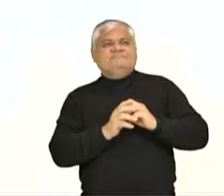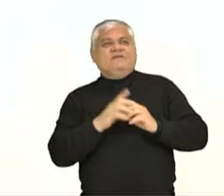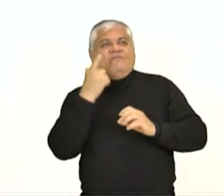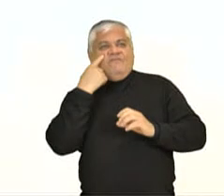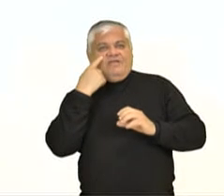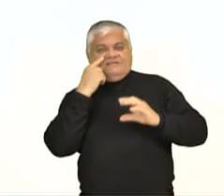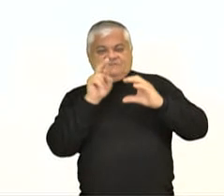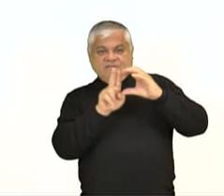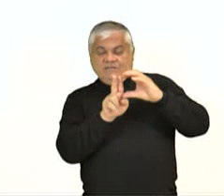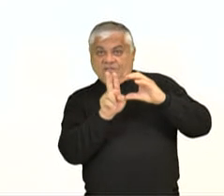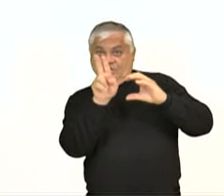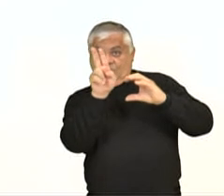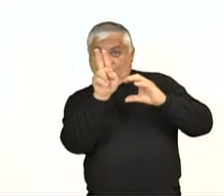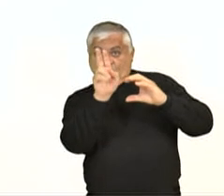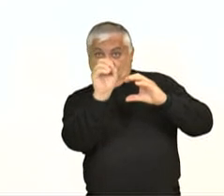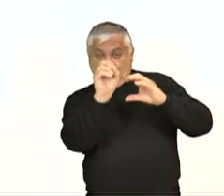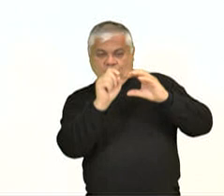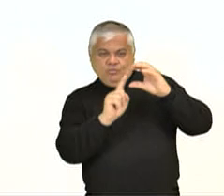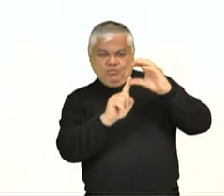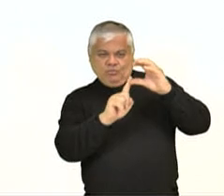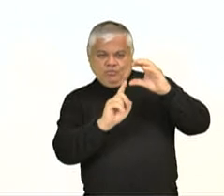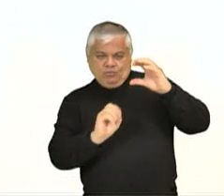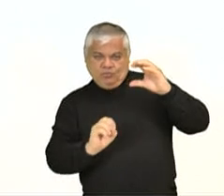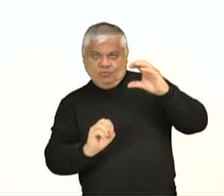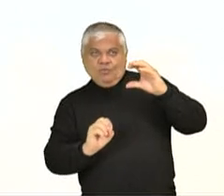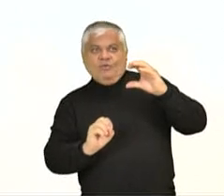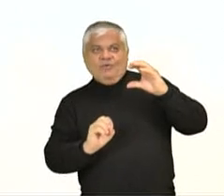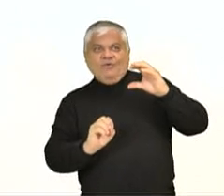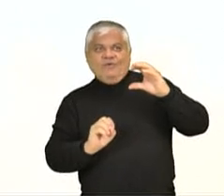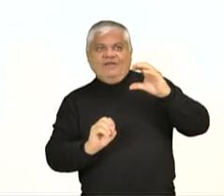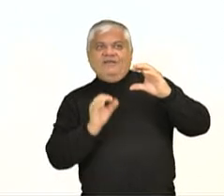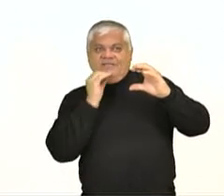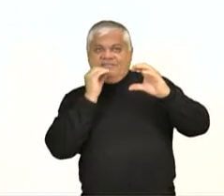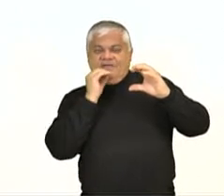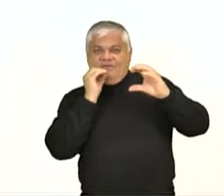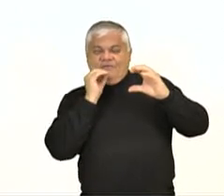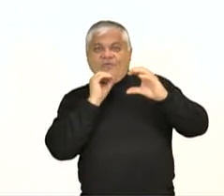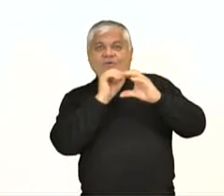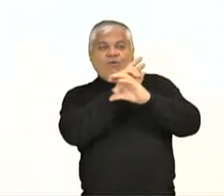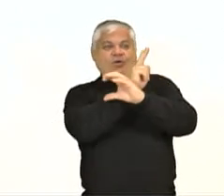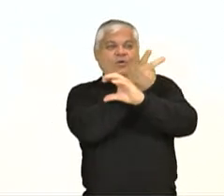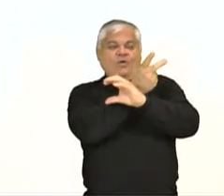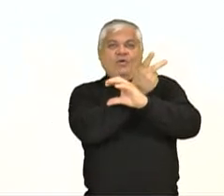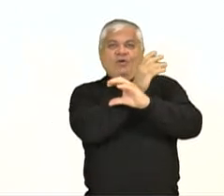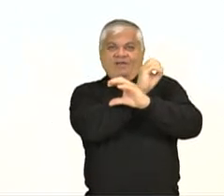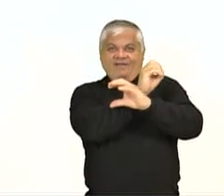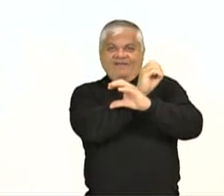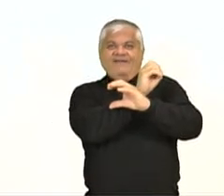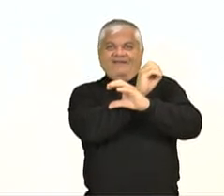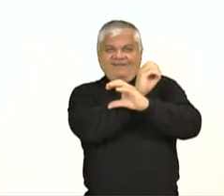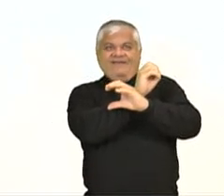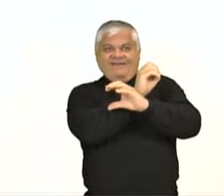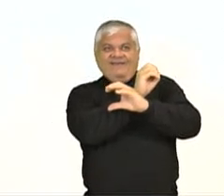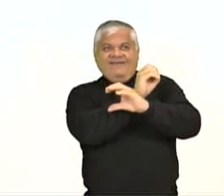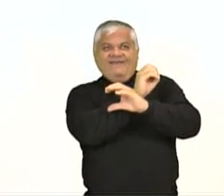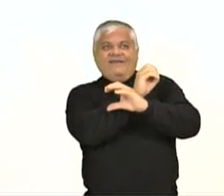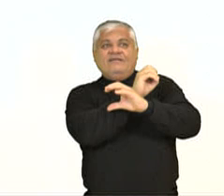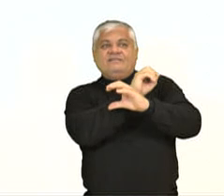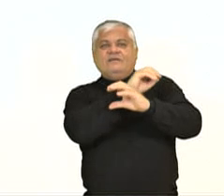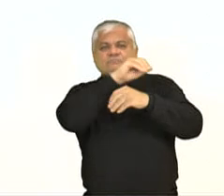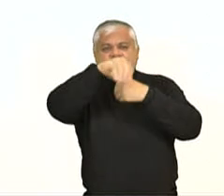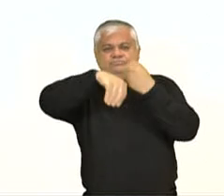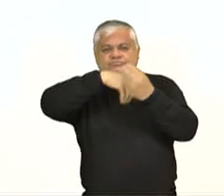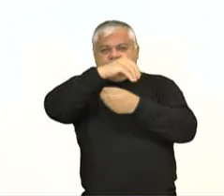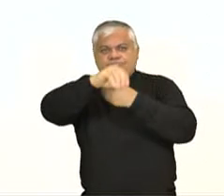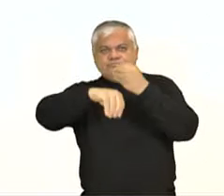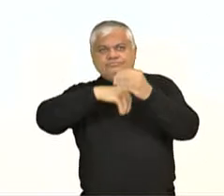aqui, nós vamos ter este OH reagindo com esse hidrogênio